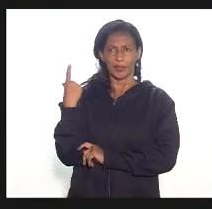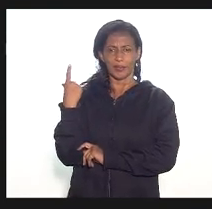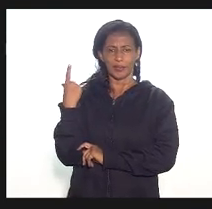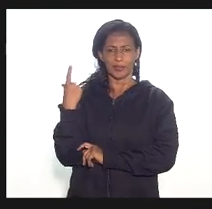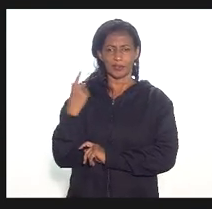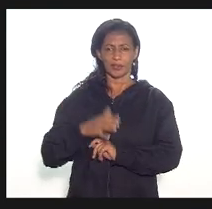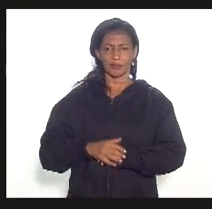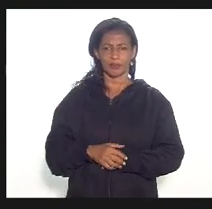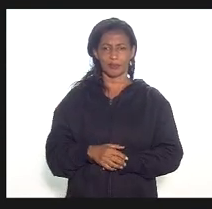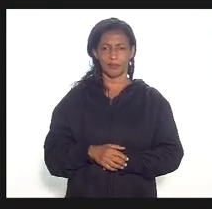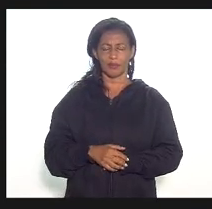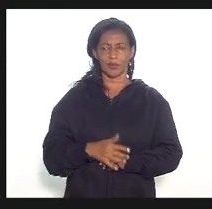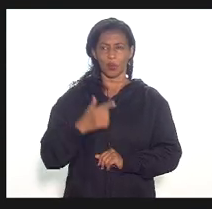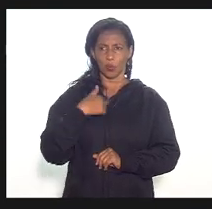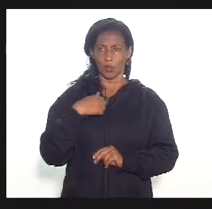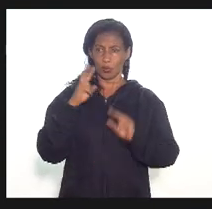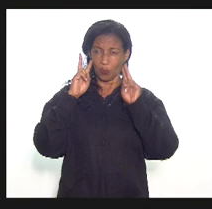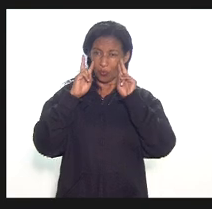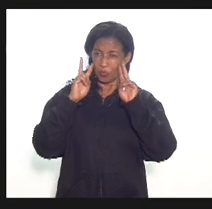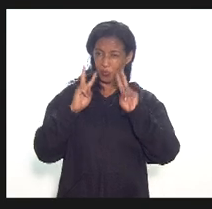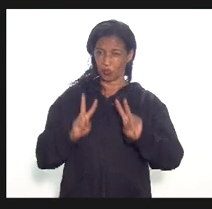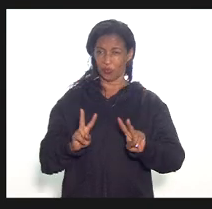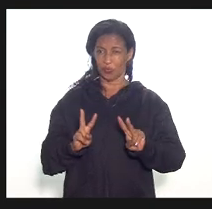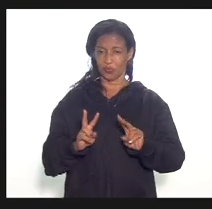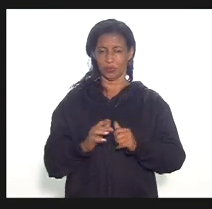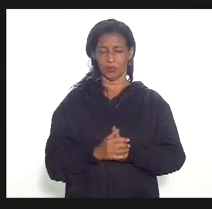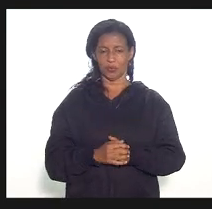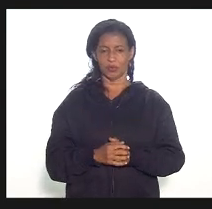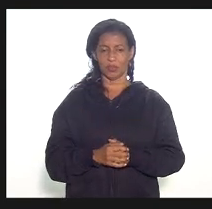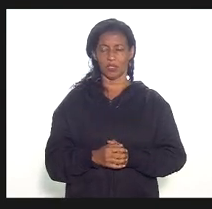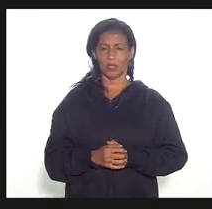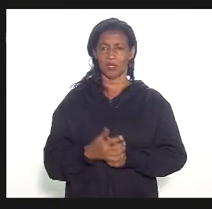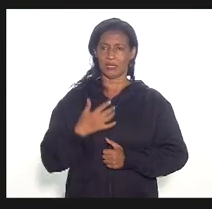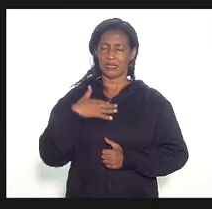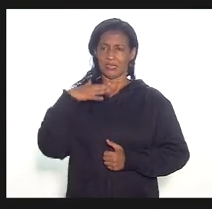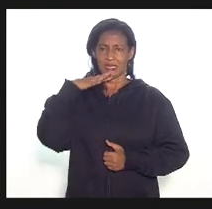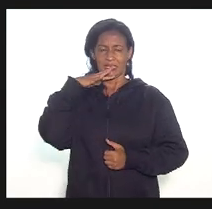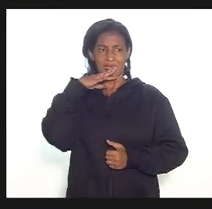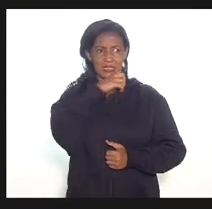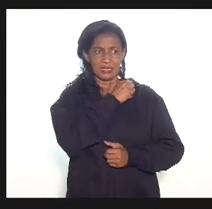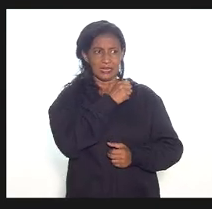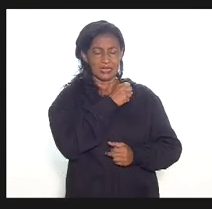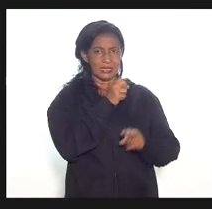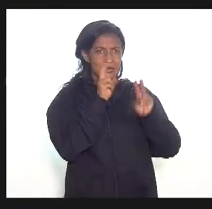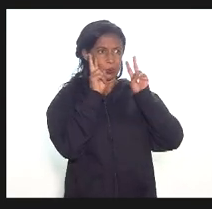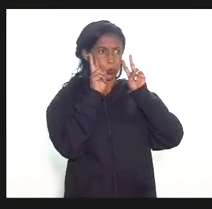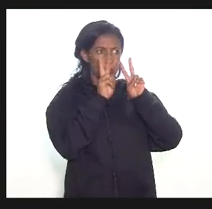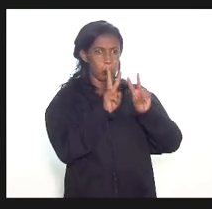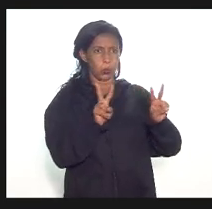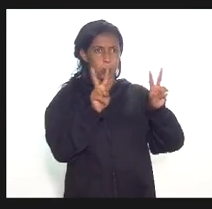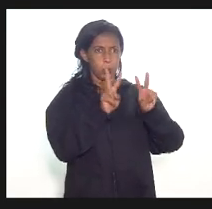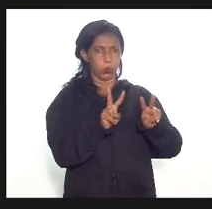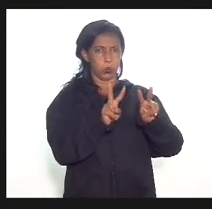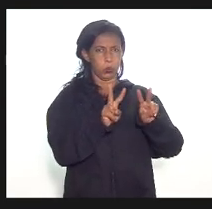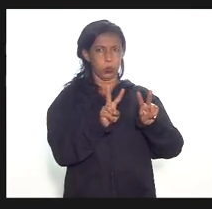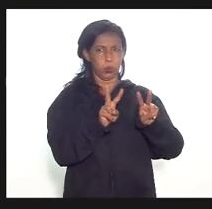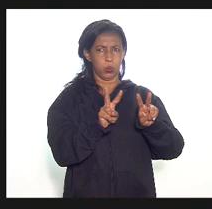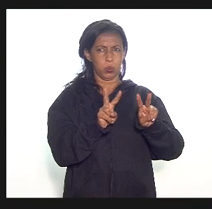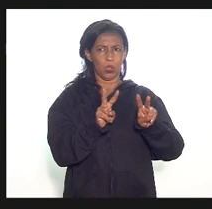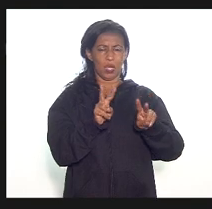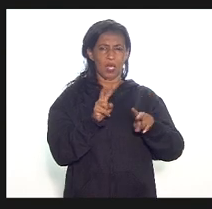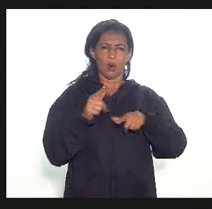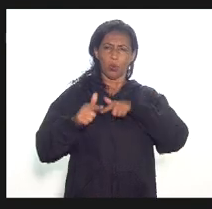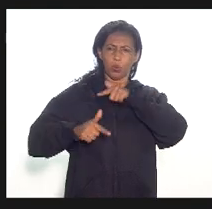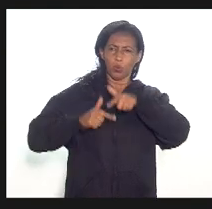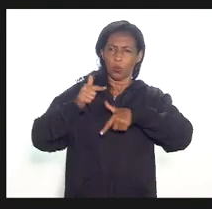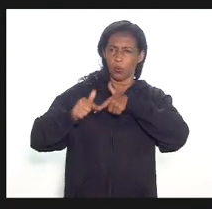o que eu tenho visto e o que eu tenho testemunhado ao tentar levar essas pautas